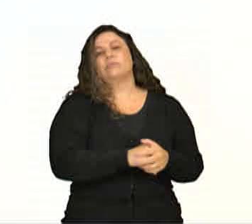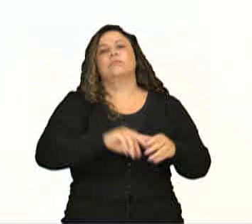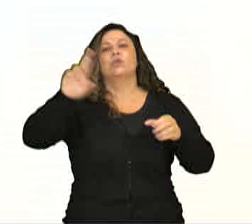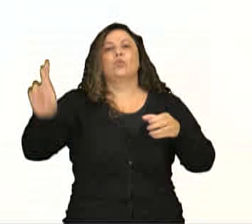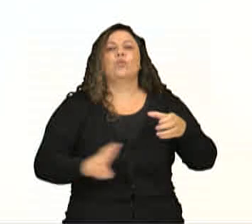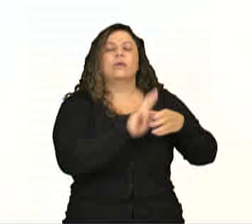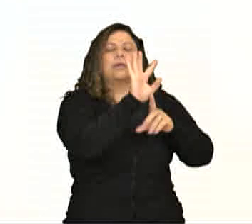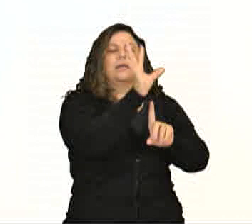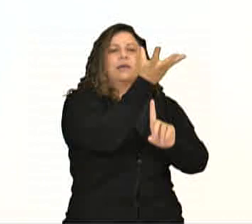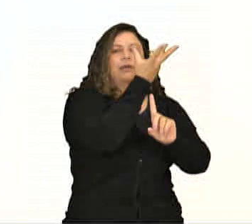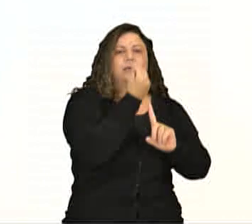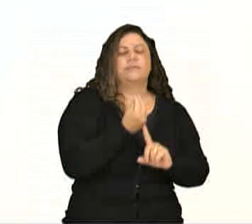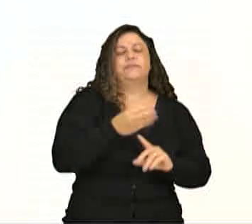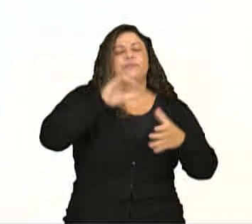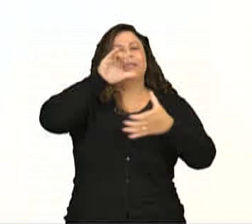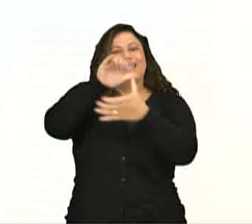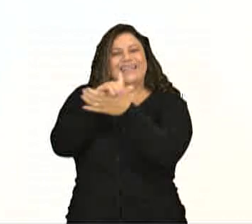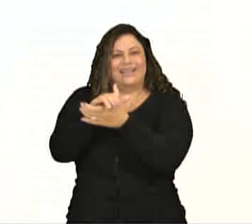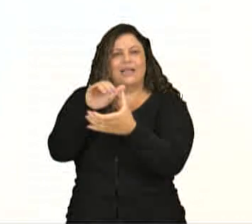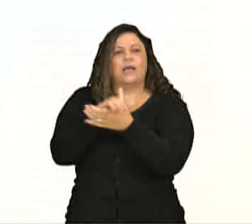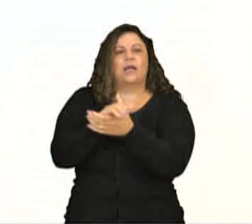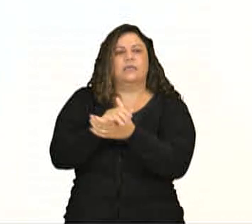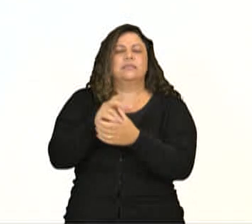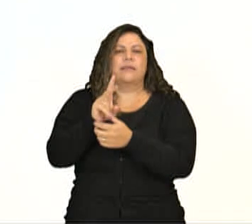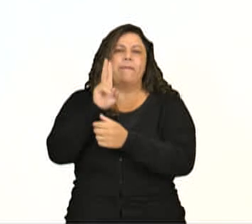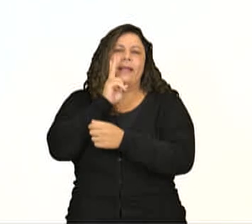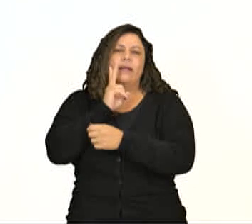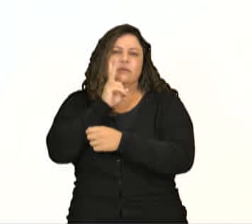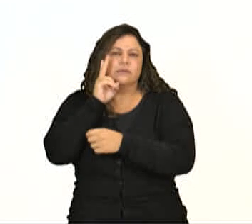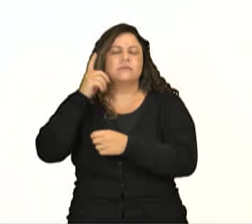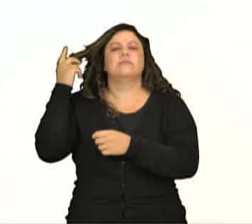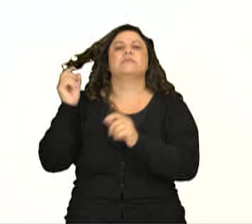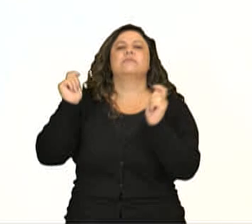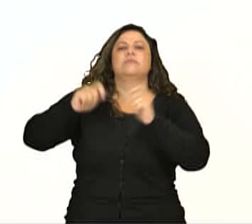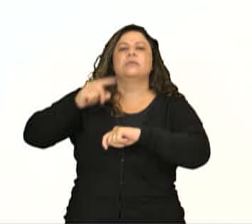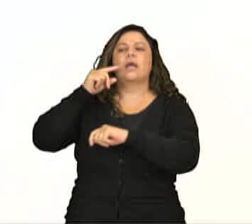o Casamento da Virgem do Rafael Sanzio, pintado em 1504.